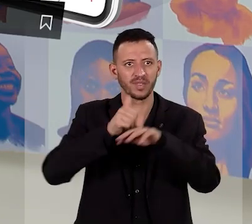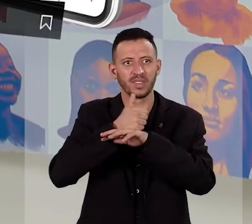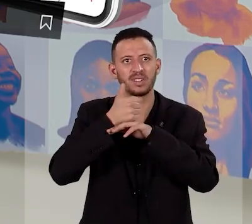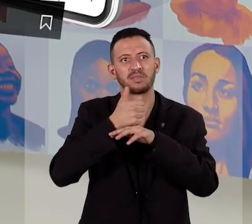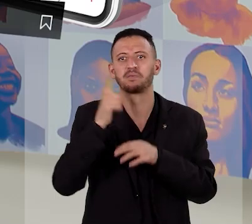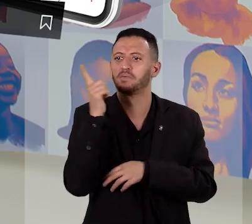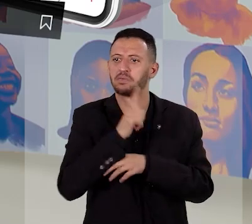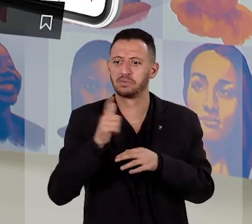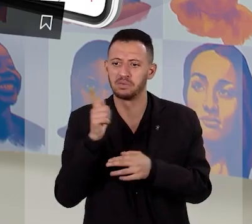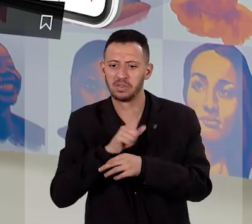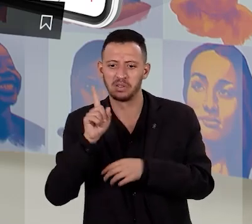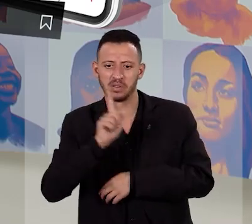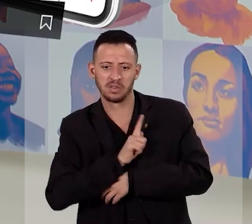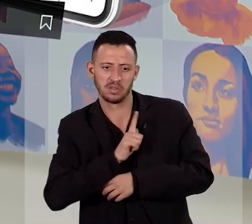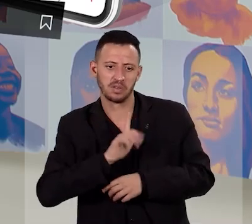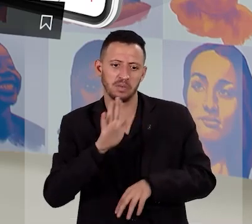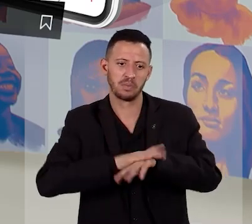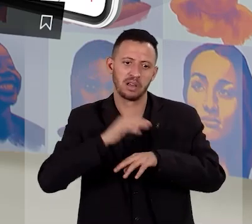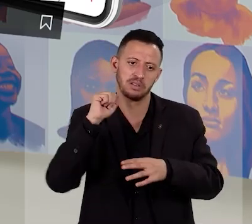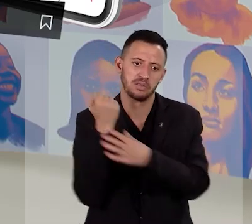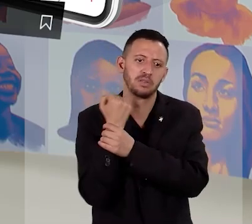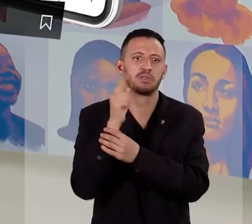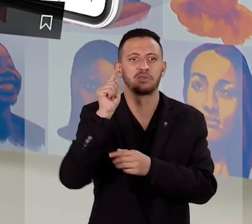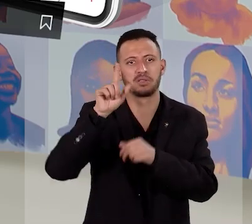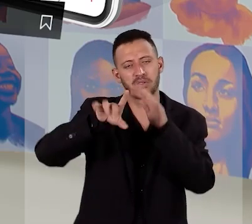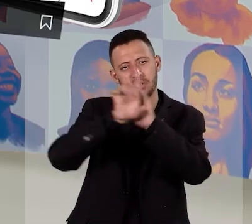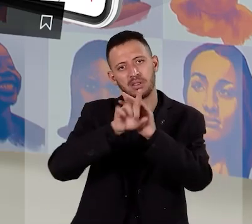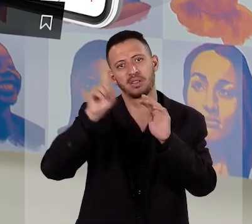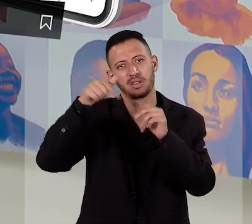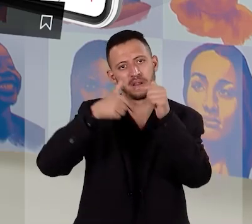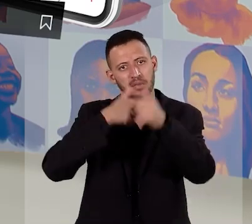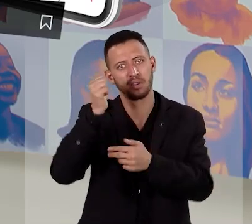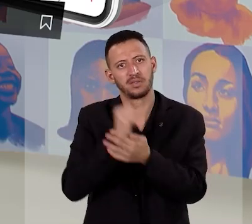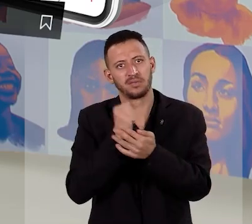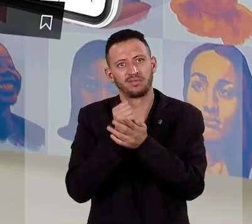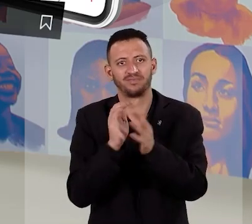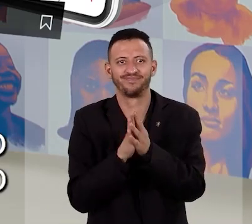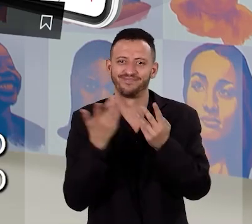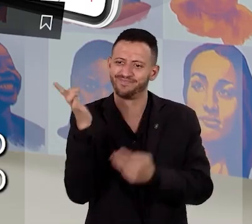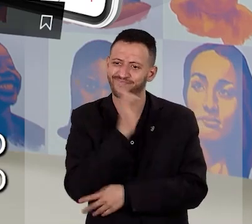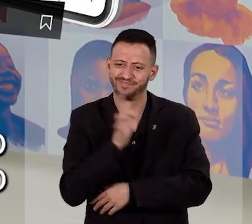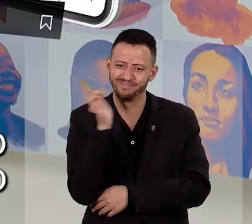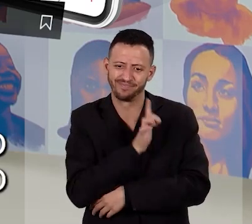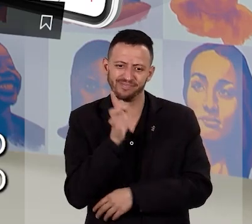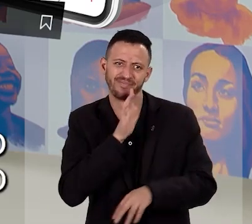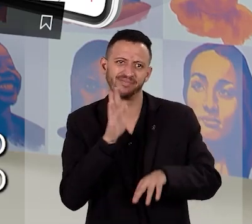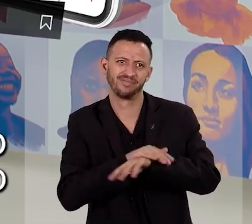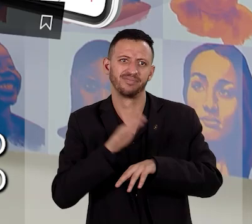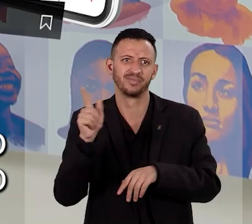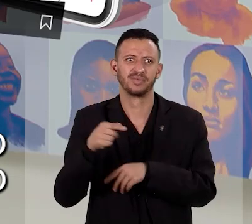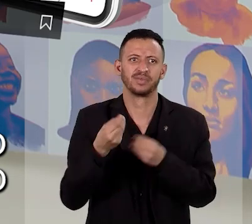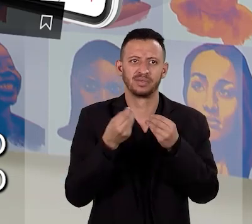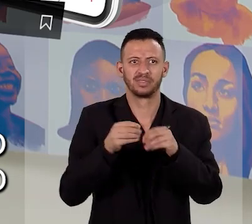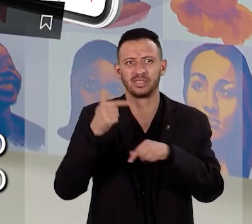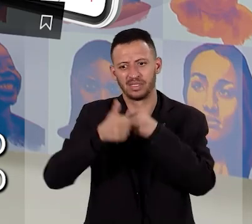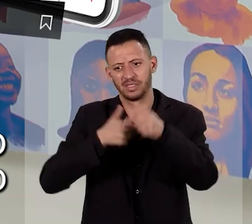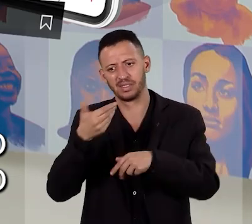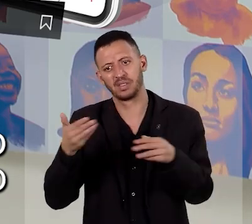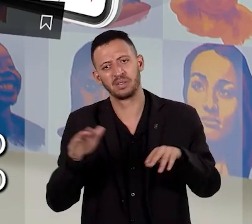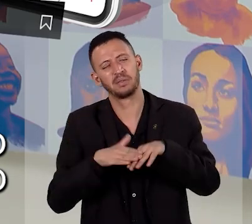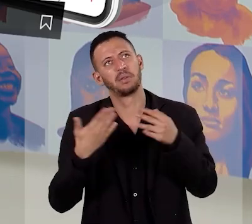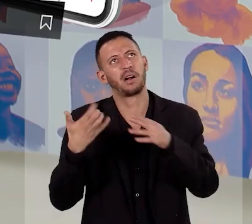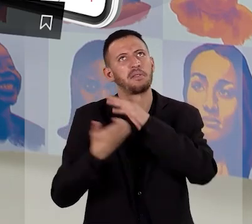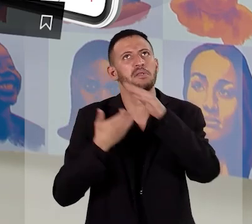direitos trabalhistas adquiridos com a consolidação das leis do trabalho, a CLT. conquistas que têm se perdido com a pejotização